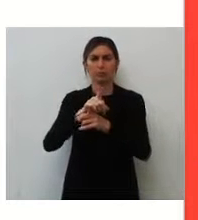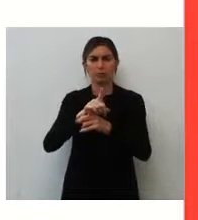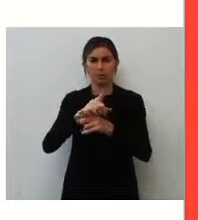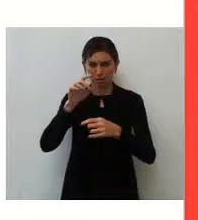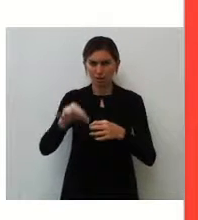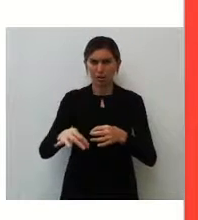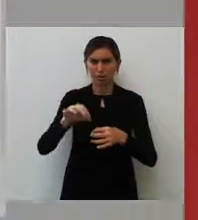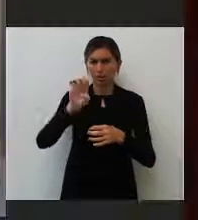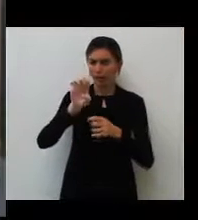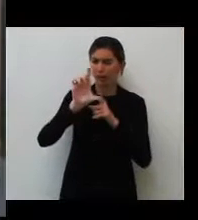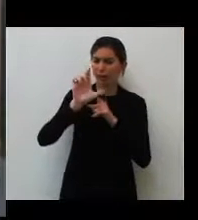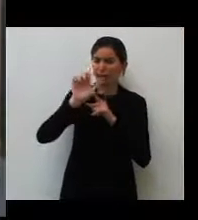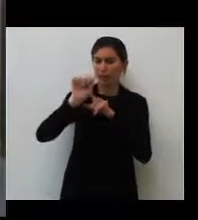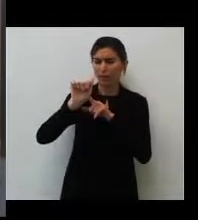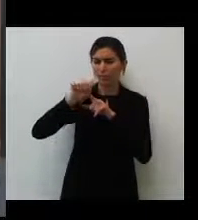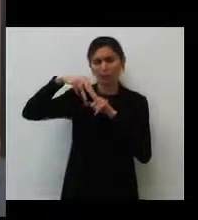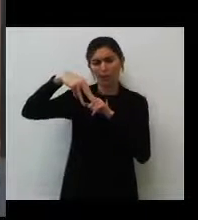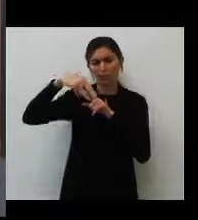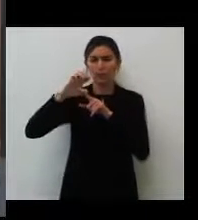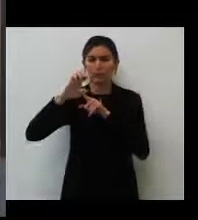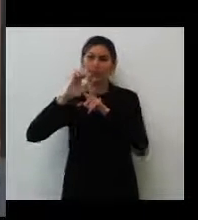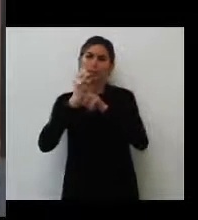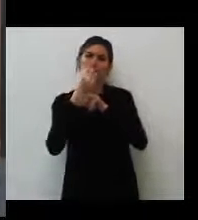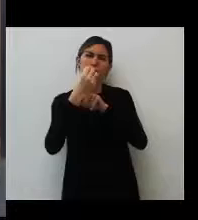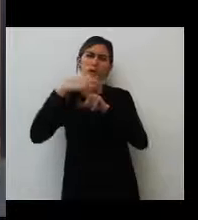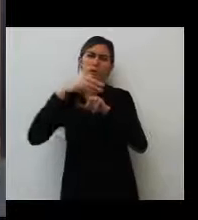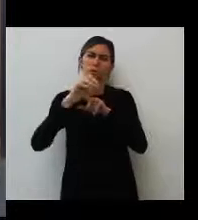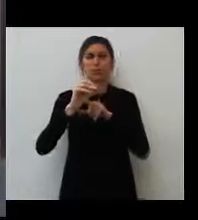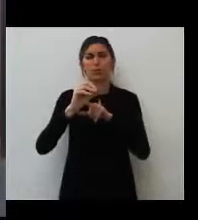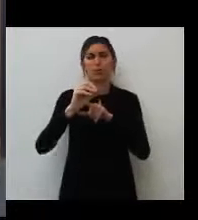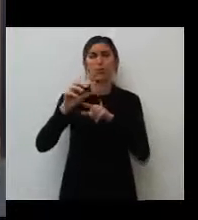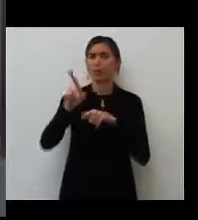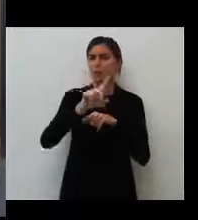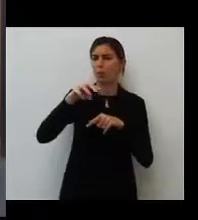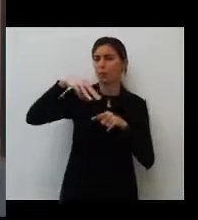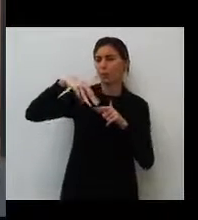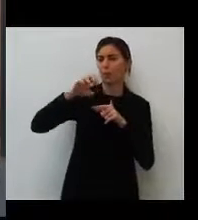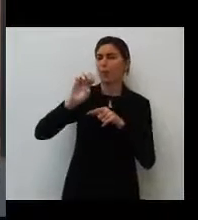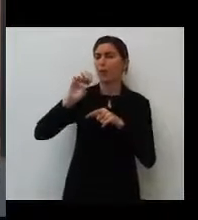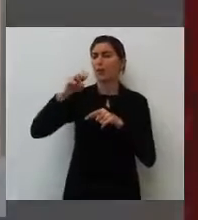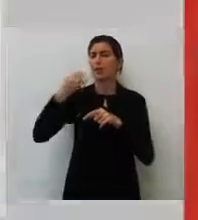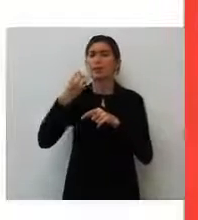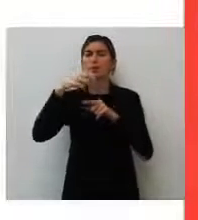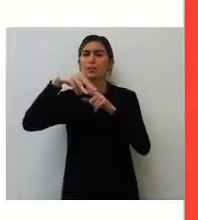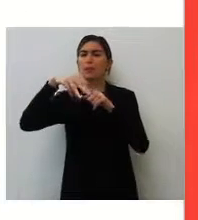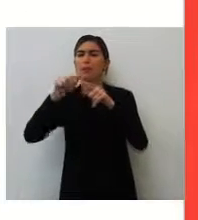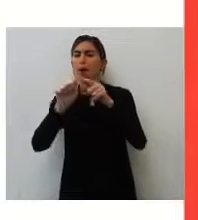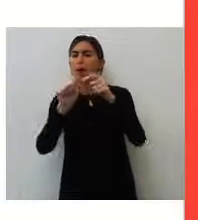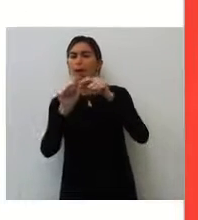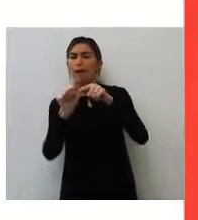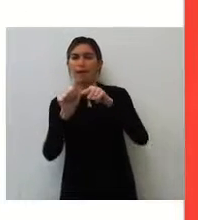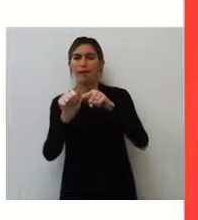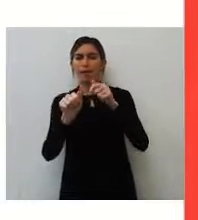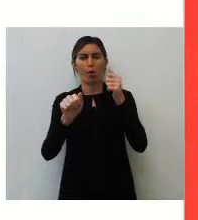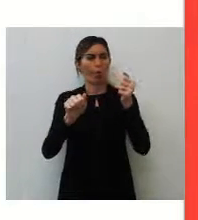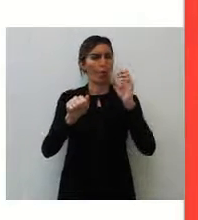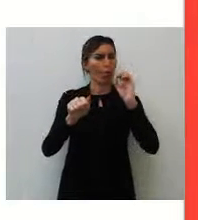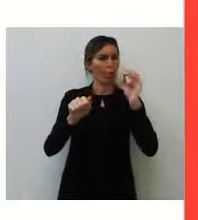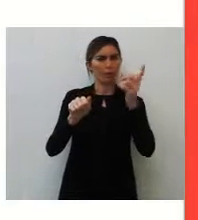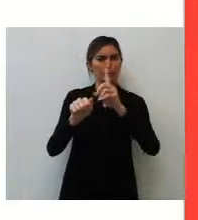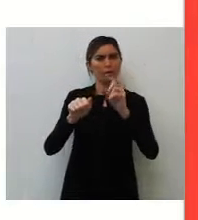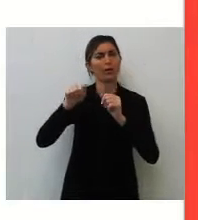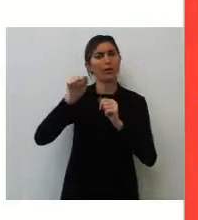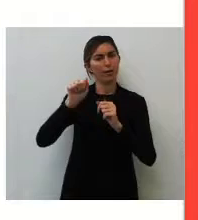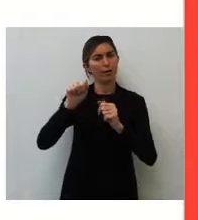serviço ela mesmo ela mesmo não ela mesma letra b foi